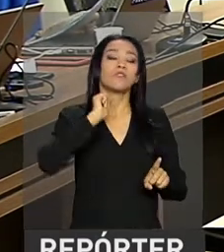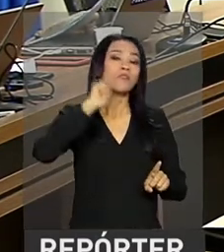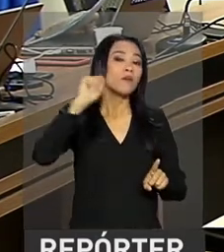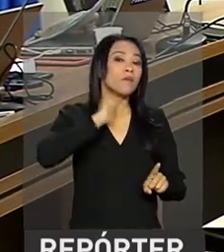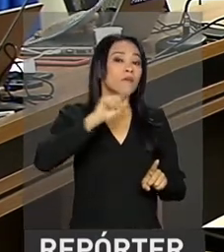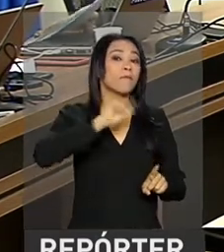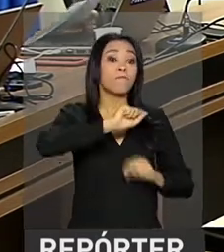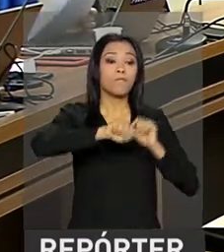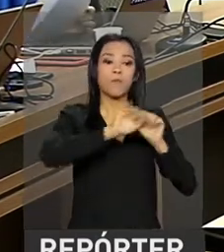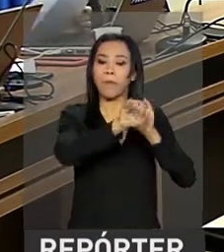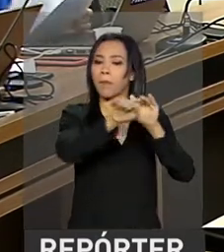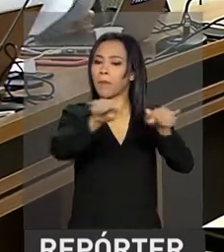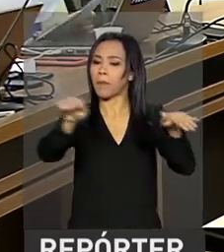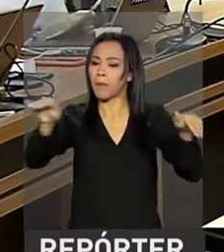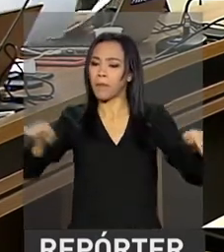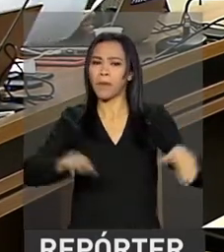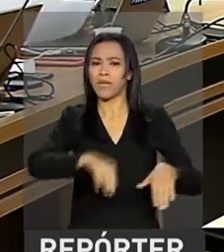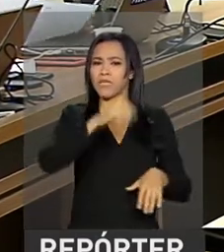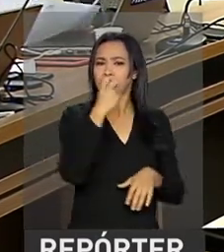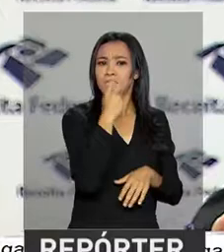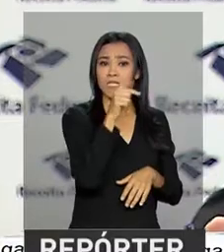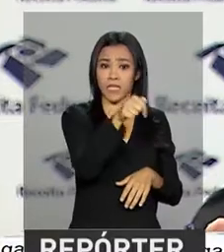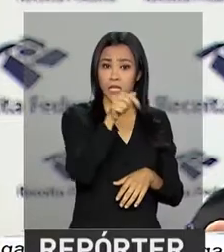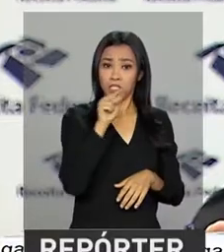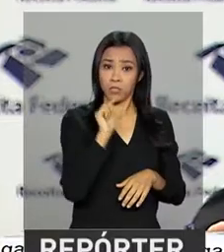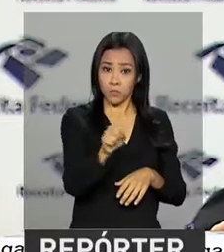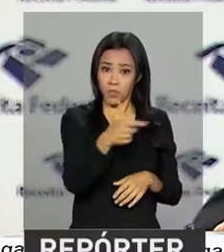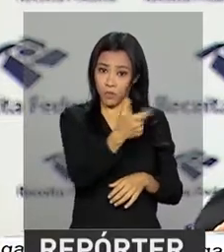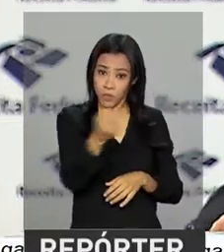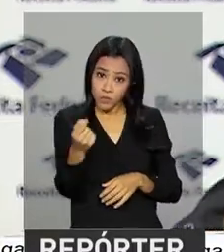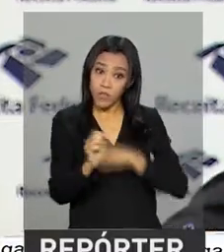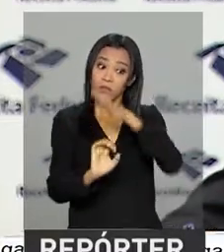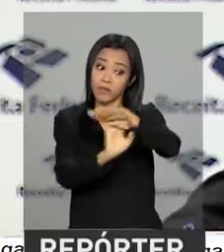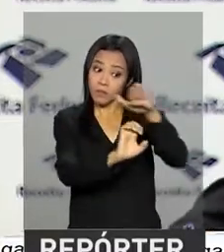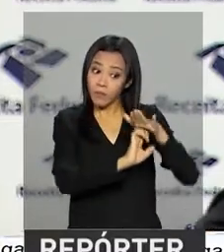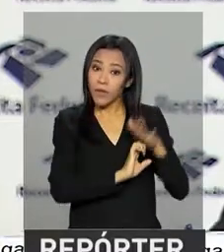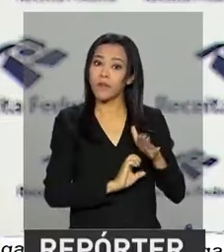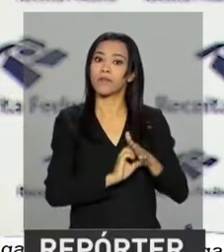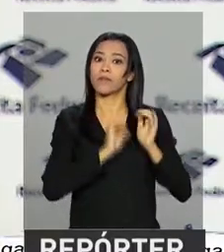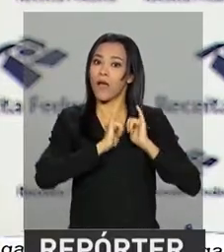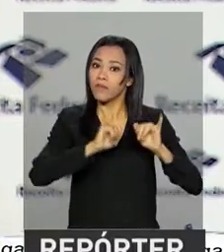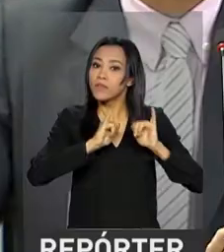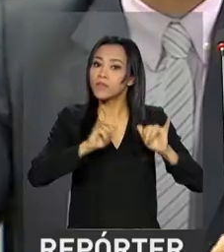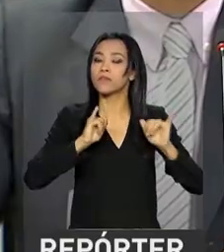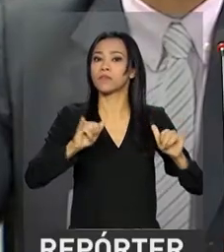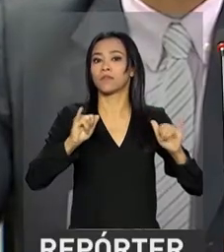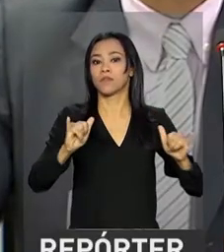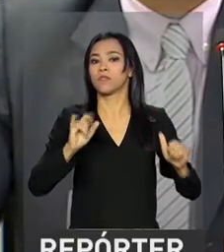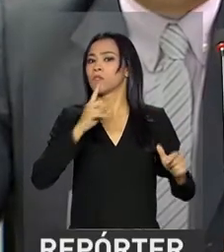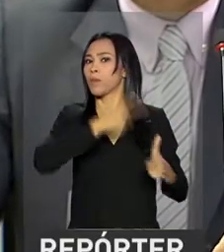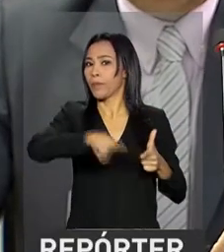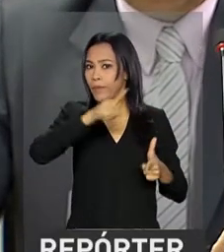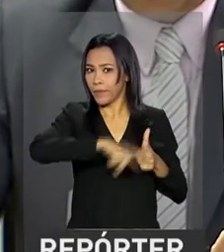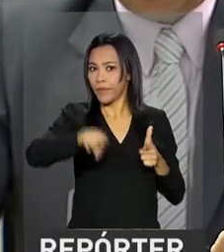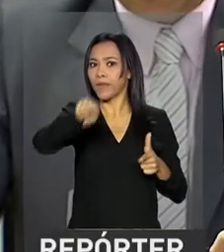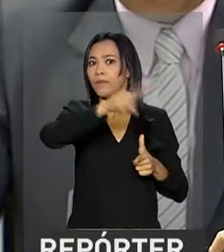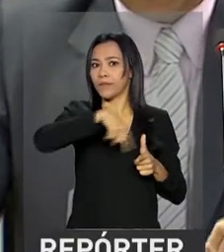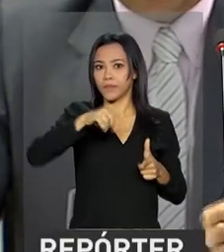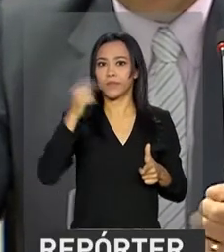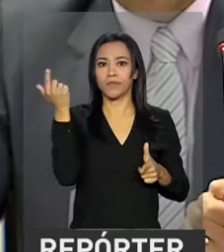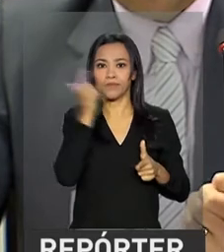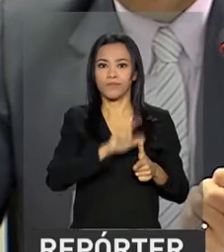mais de sete mil e duzentas empresas com maior risco de acidente de trabalho sobre problemas identificados